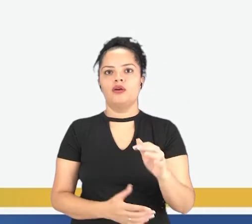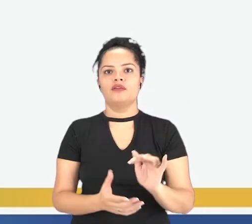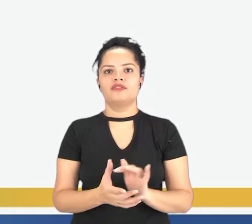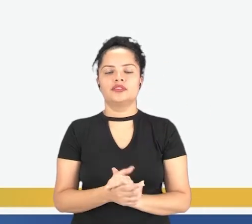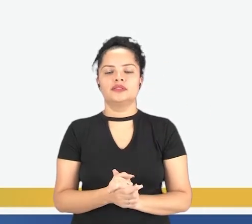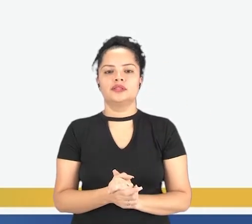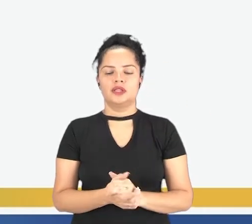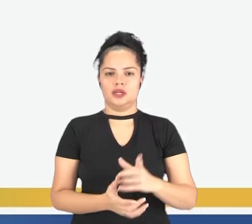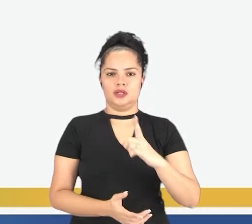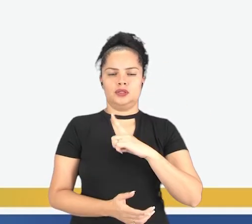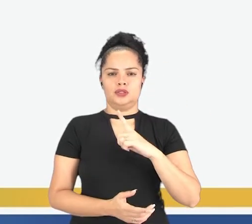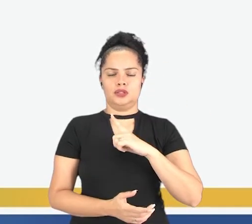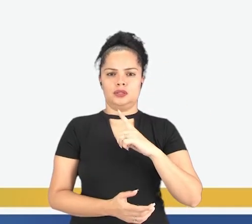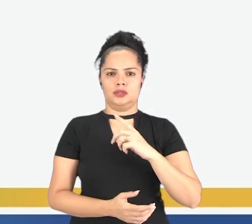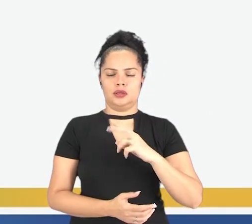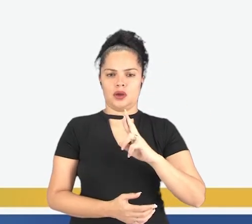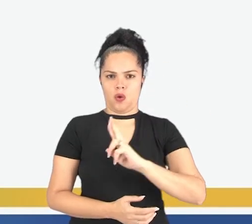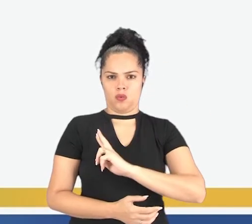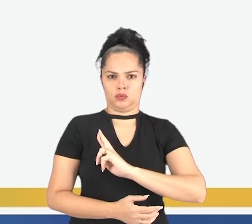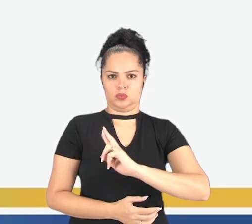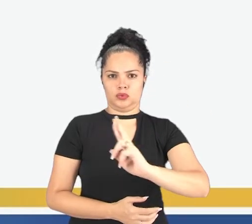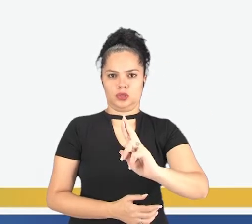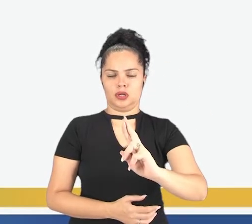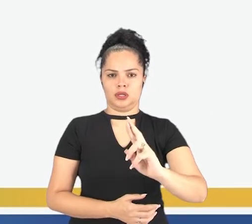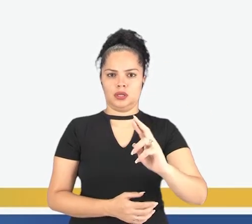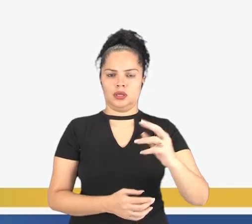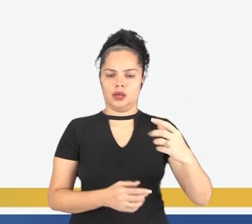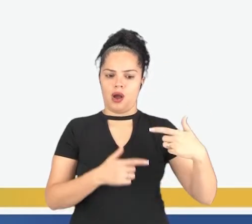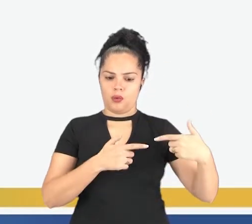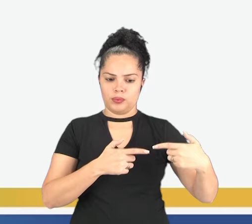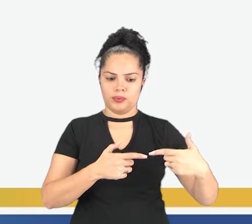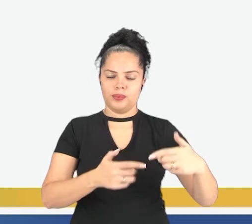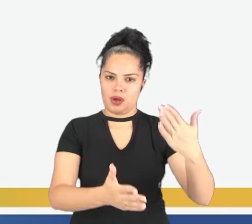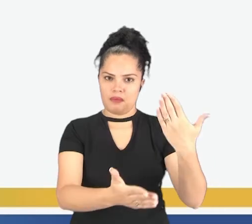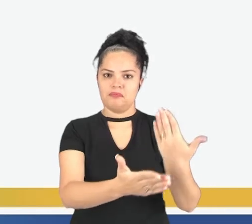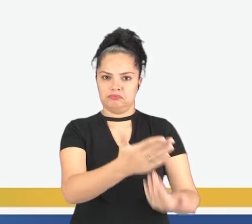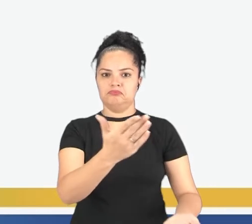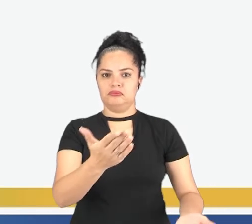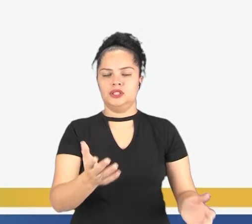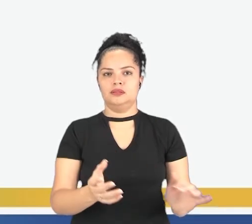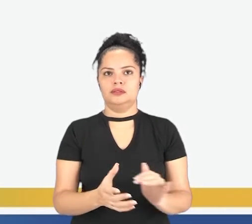Sel, né, o general que acabou derrotando os senhores de Chichén Itzá.